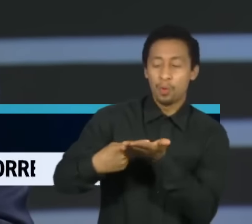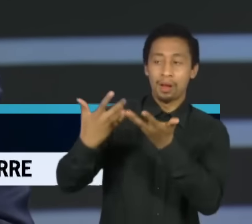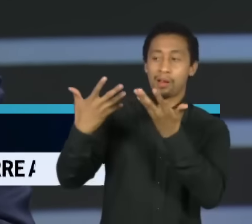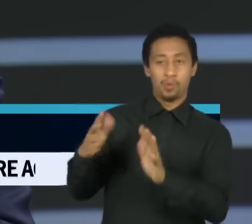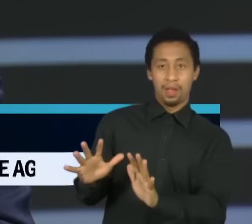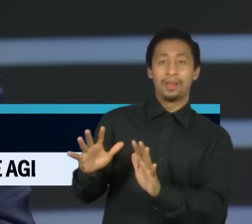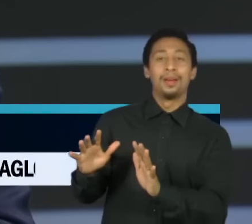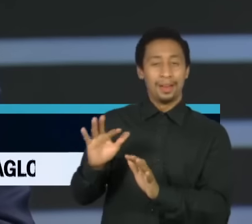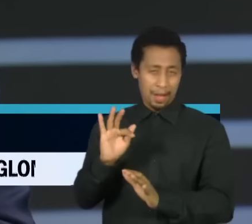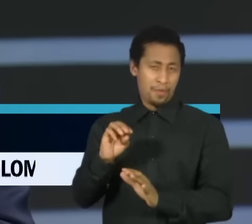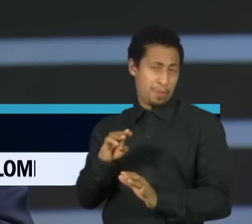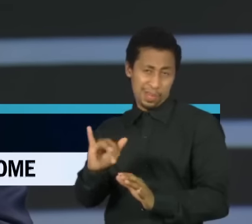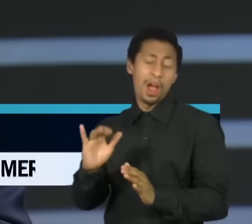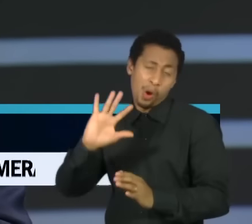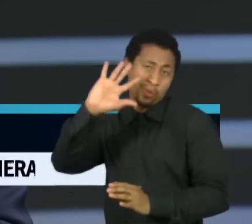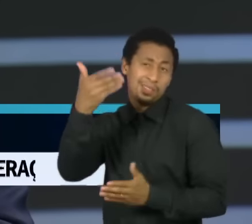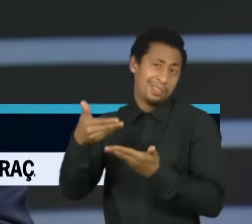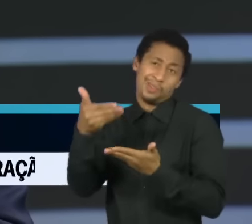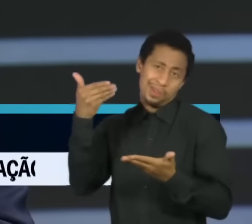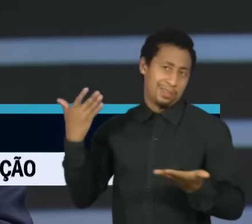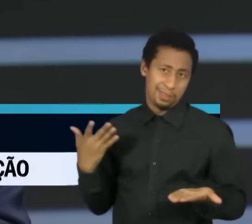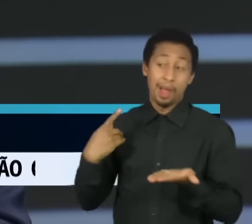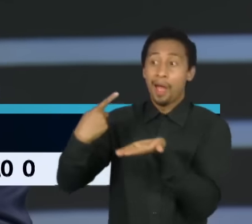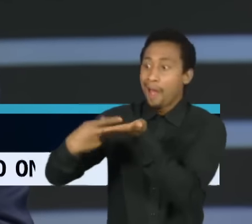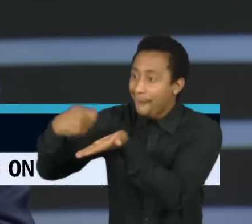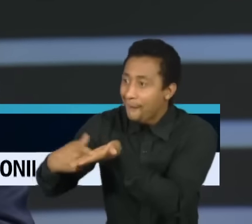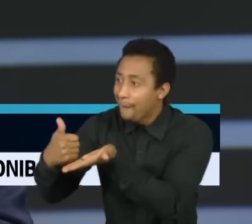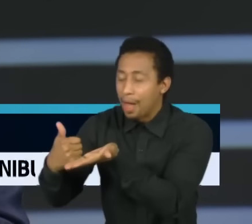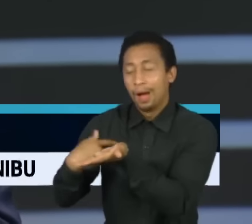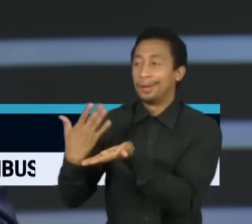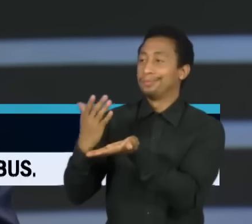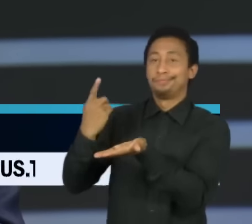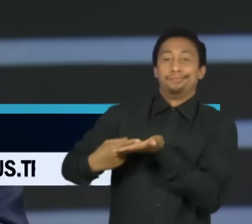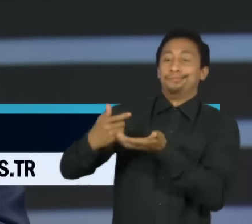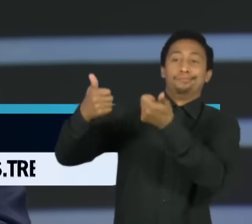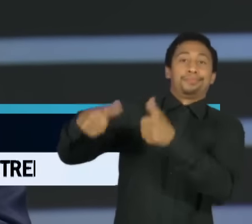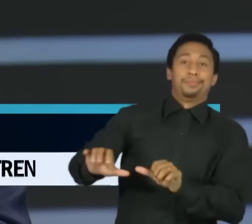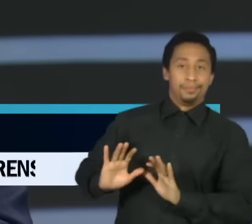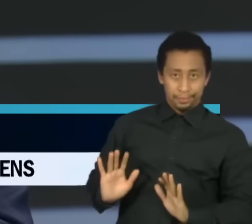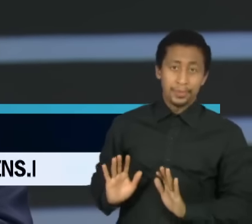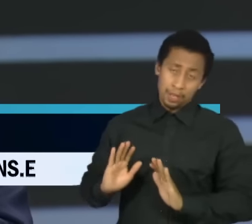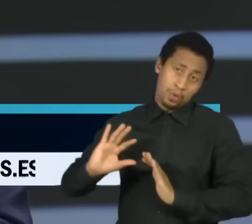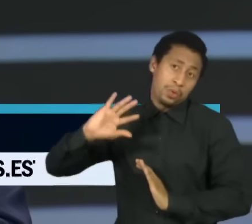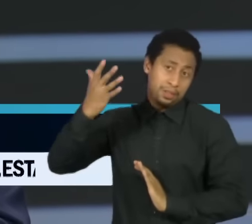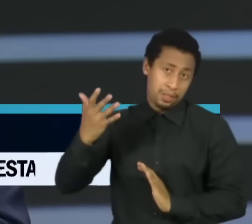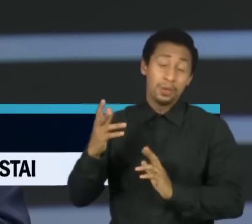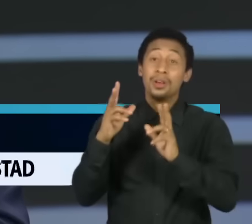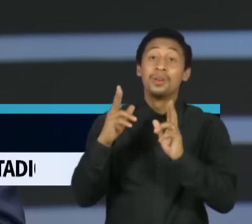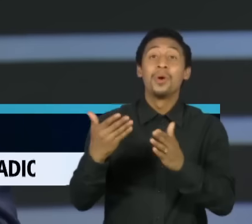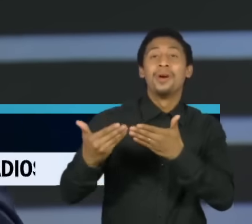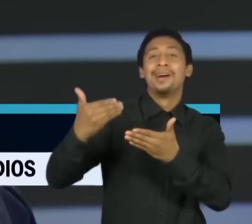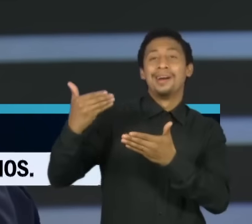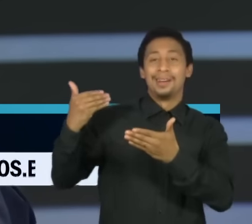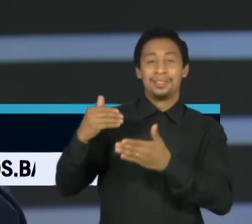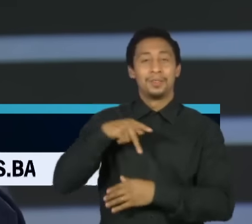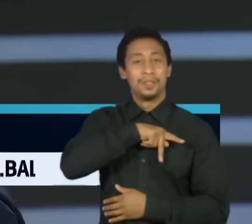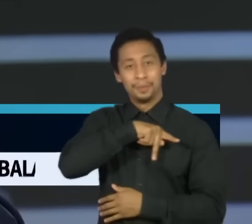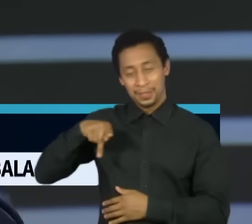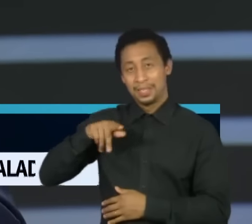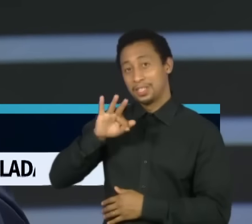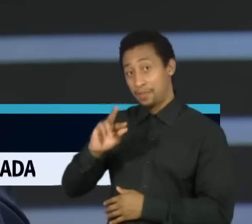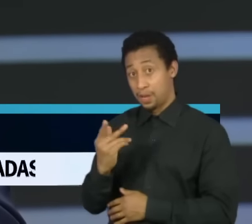o governo Figueiredo, também a situação era extremamente difícil, assim como no final do primeiro governo Fernando Henrique Cardoso. Já no